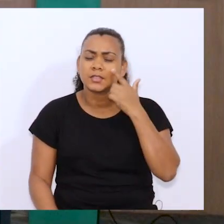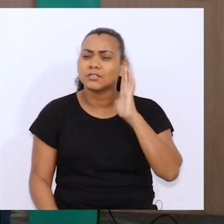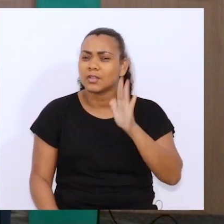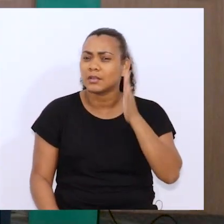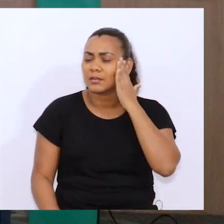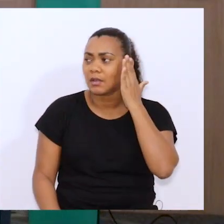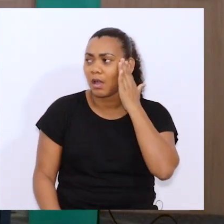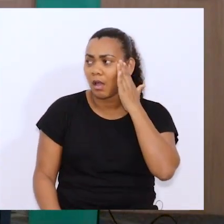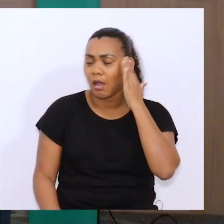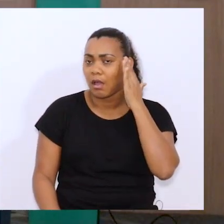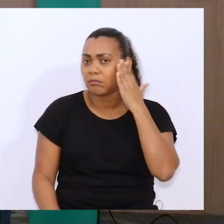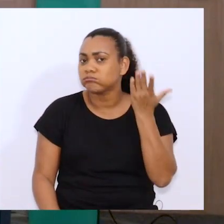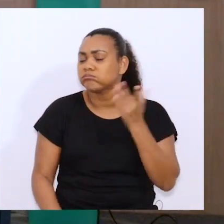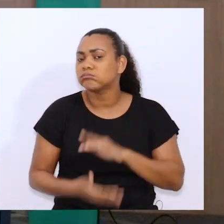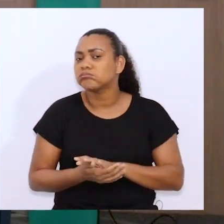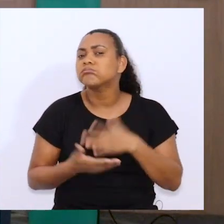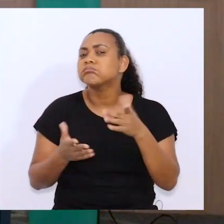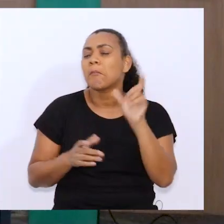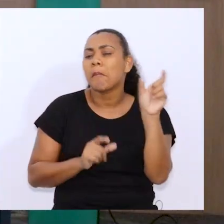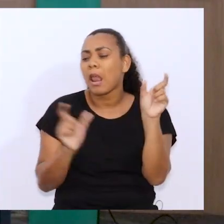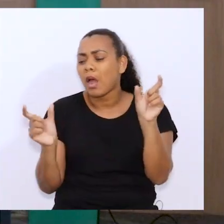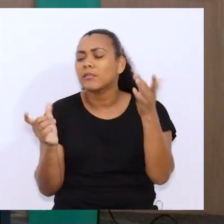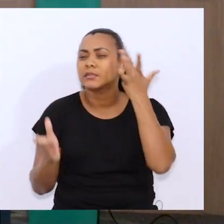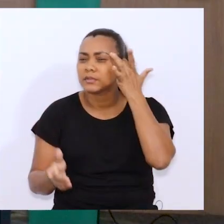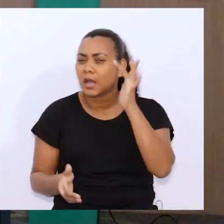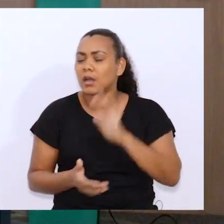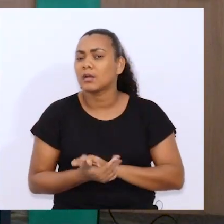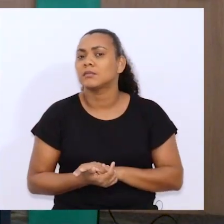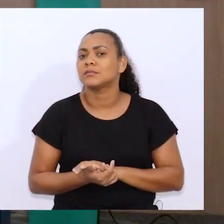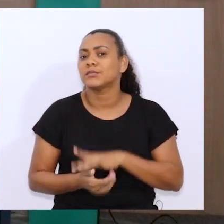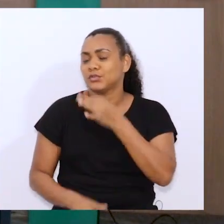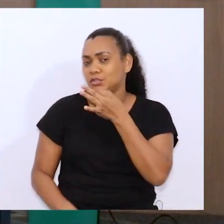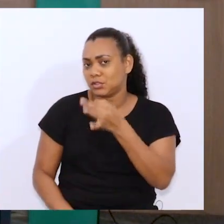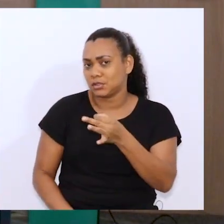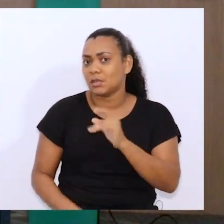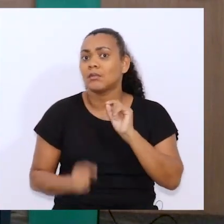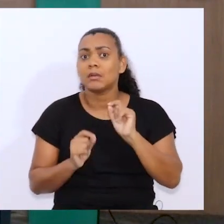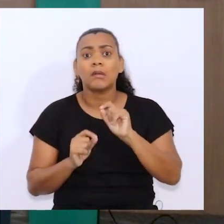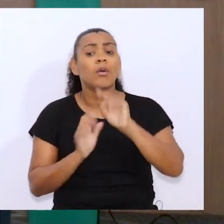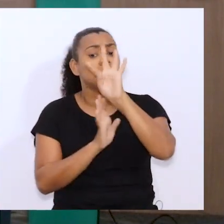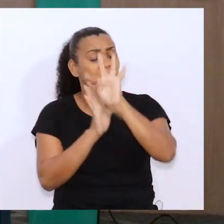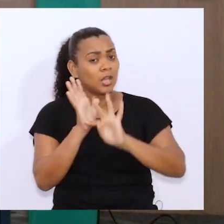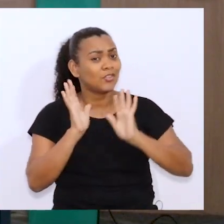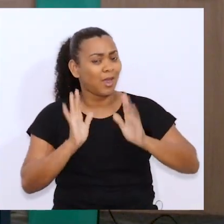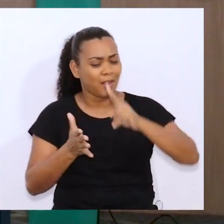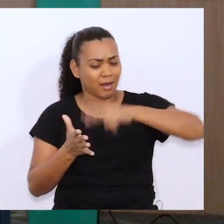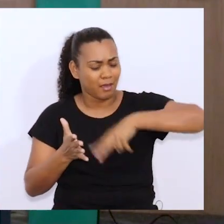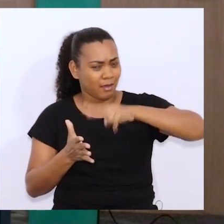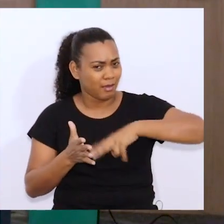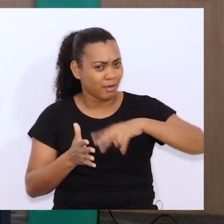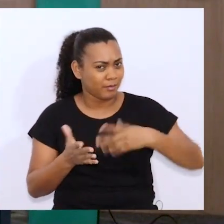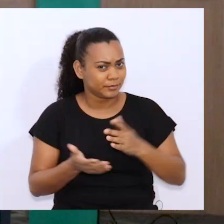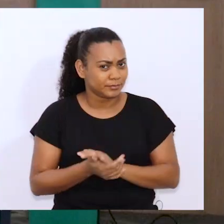sabem quais são essas palavras? Dica, é sobre o texto que acabamos de ler.